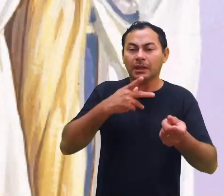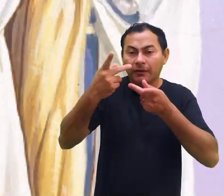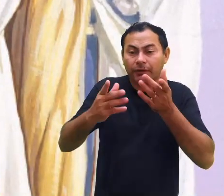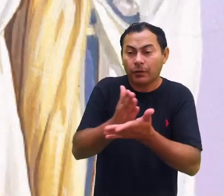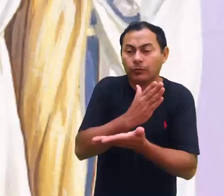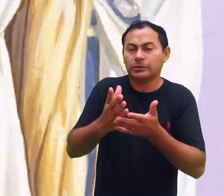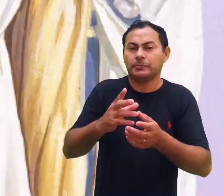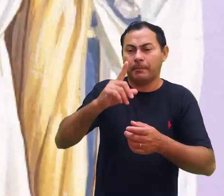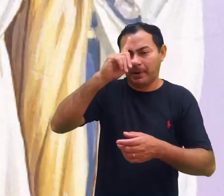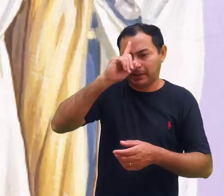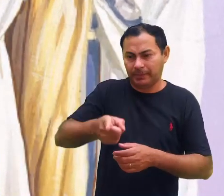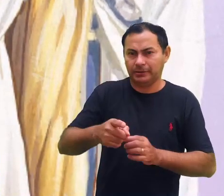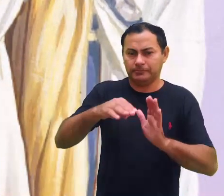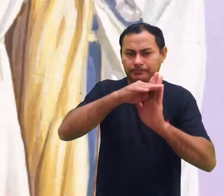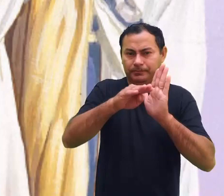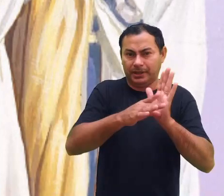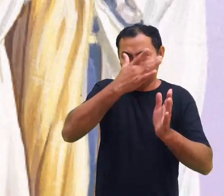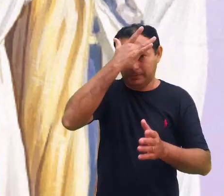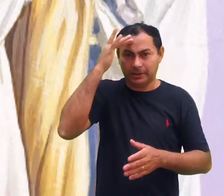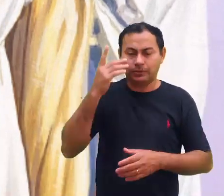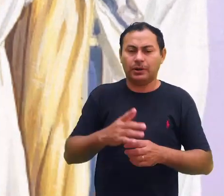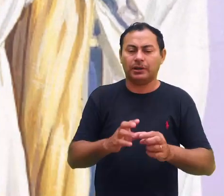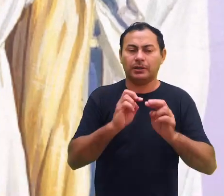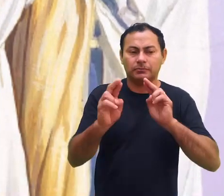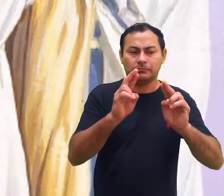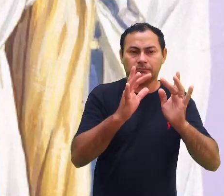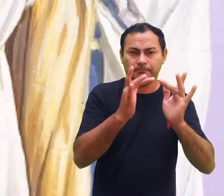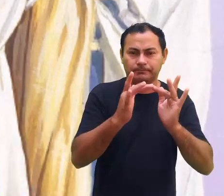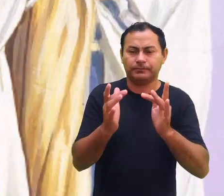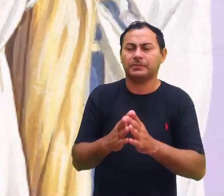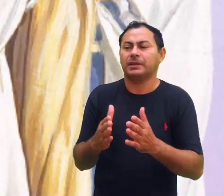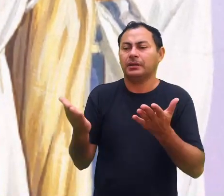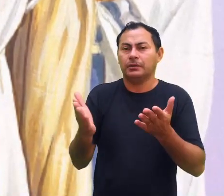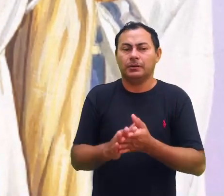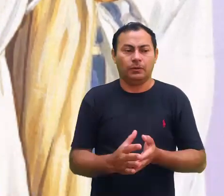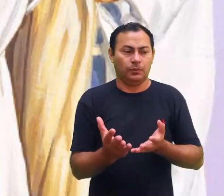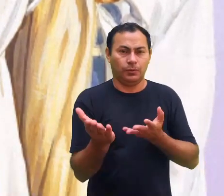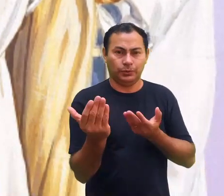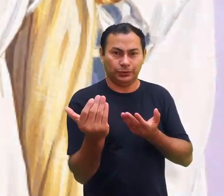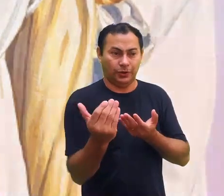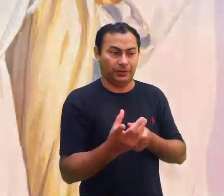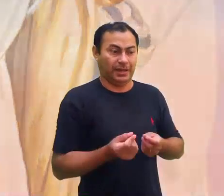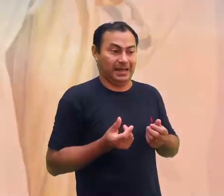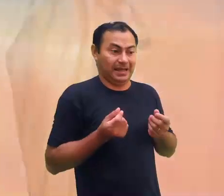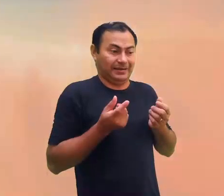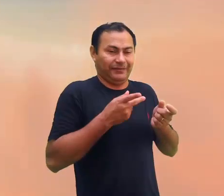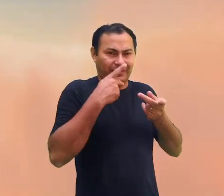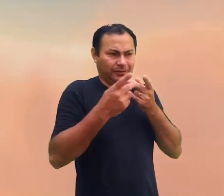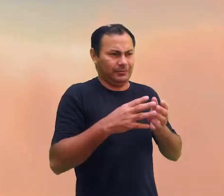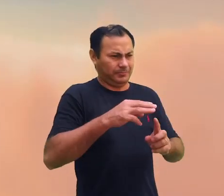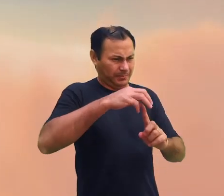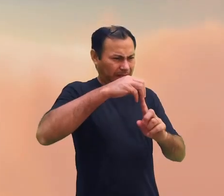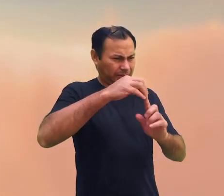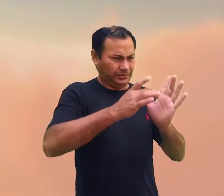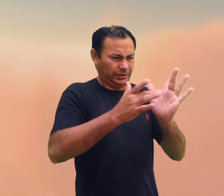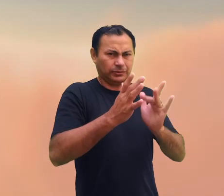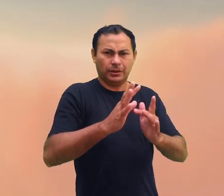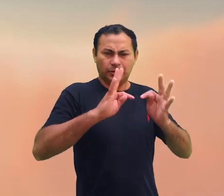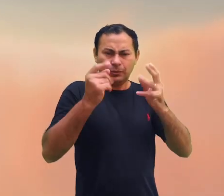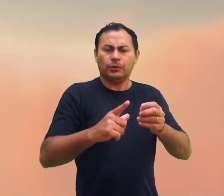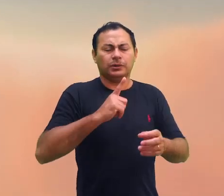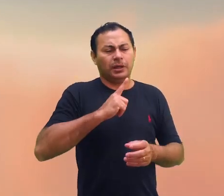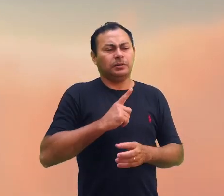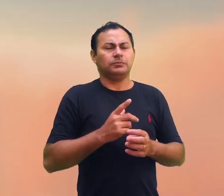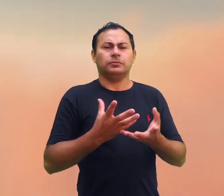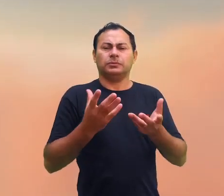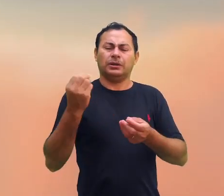E citou alguns dos mandamentos referentes às pessoas com quem nos relacionamos. E aí, então, aquele jovem rico disse: Mestre, a